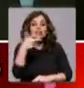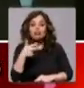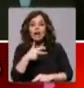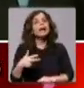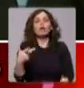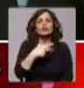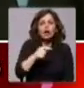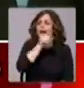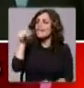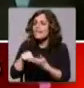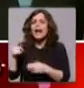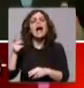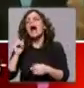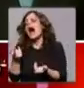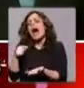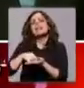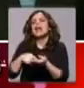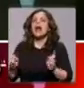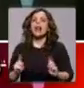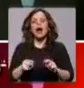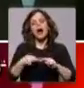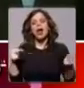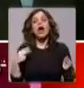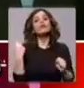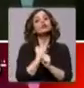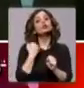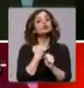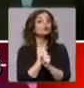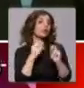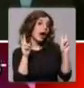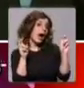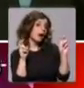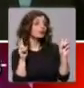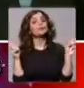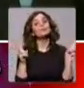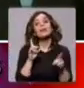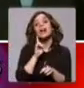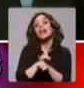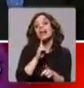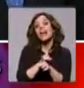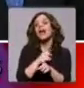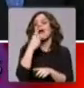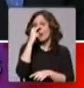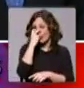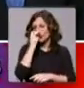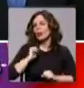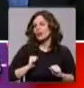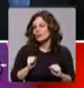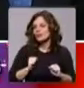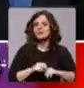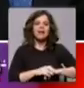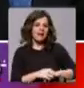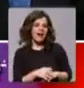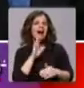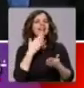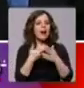vão funcionários. Que, mera curiosidade, são os mesmos. Portanto, uma solução semântica para